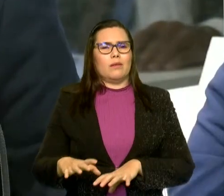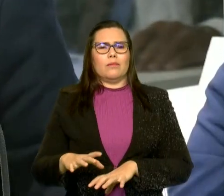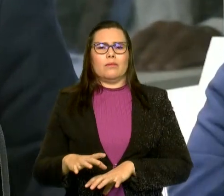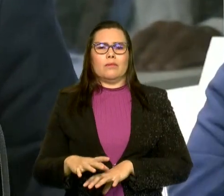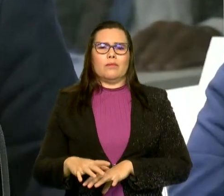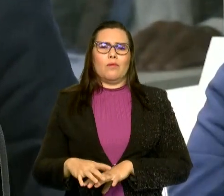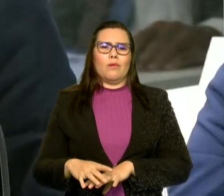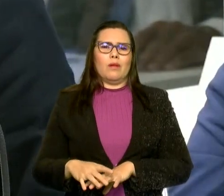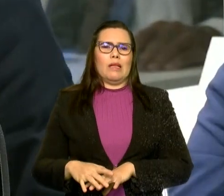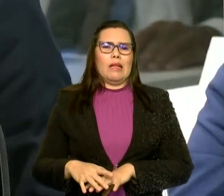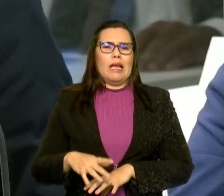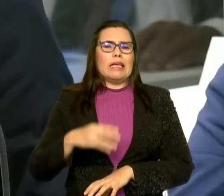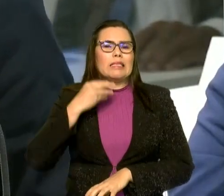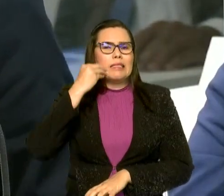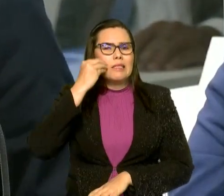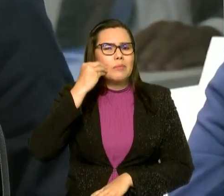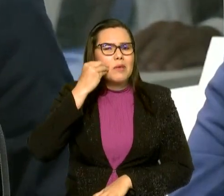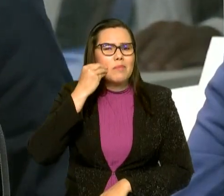naqueles anos.